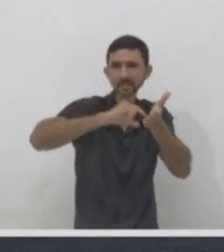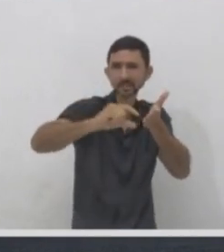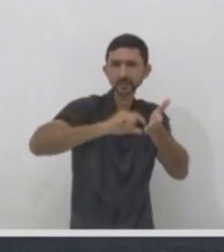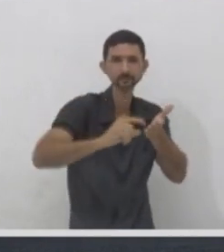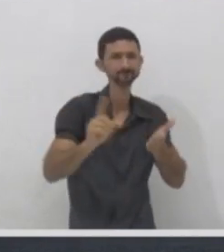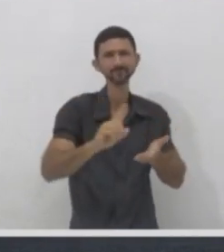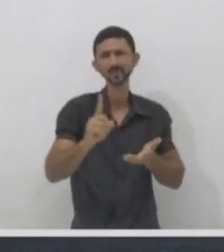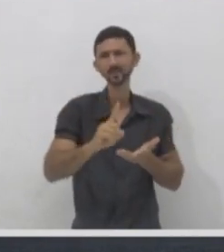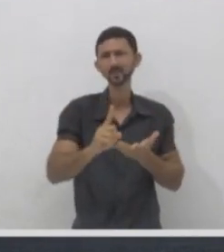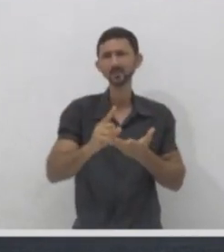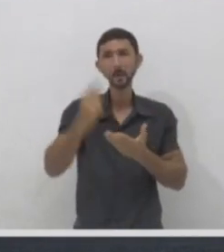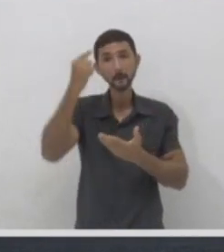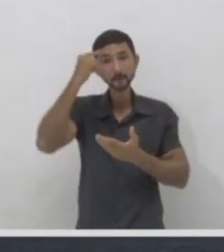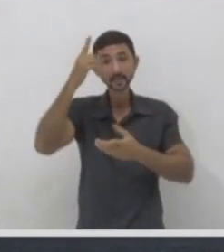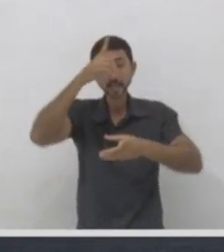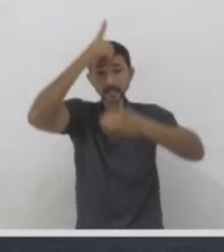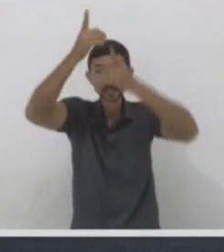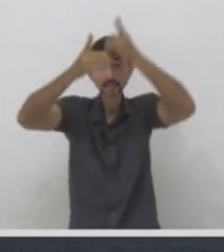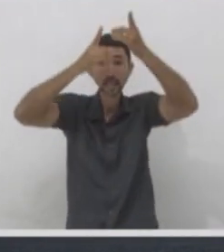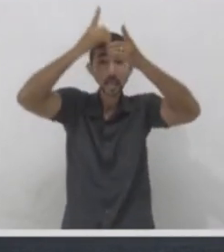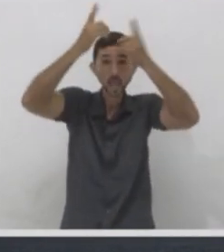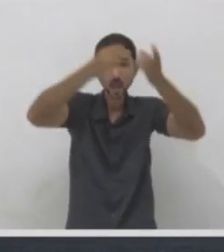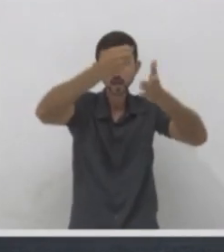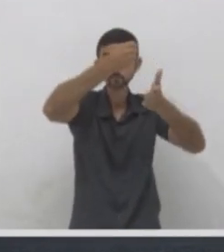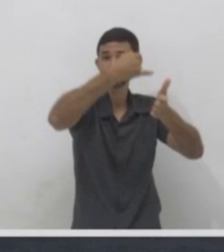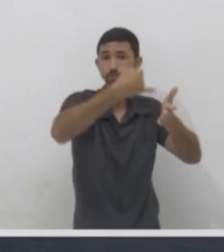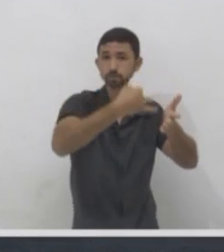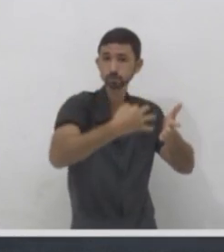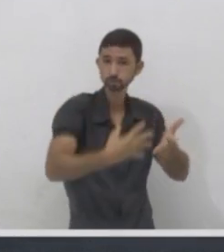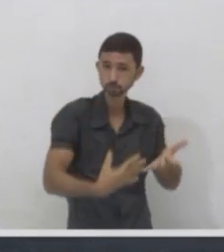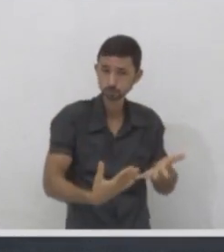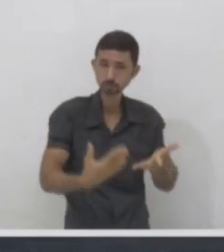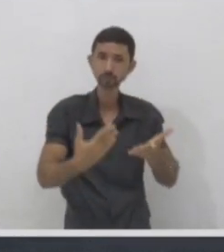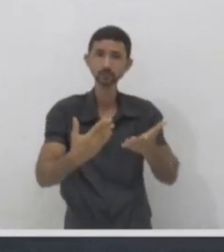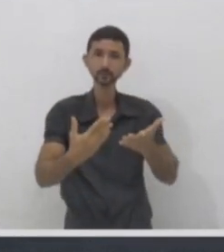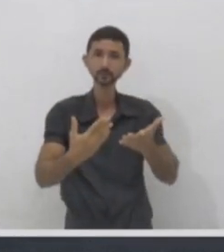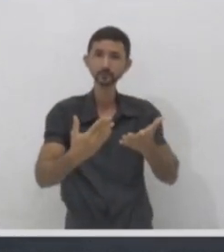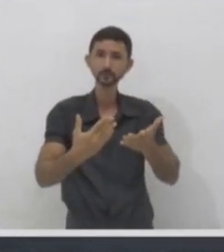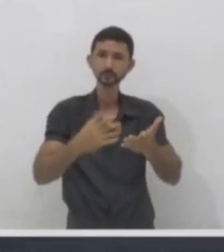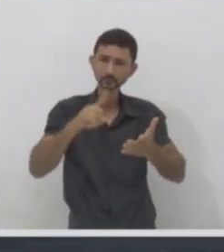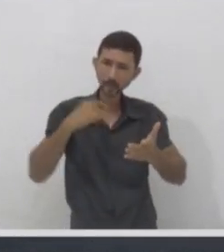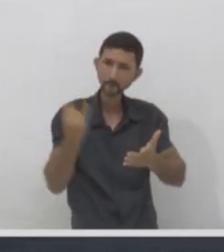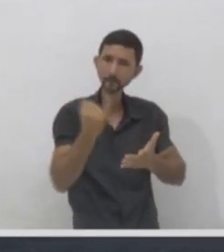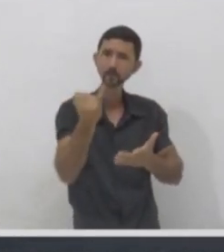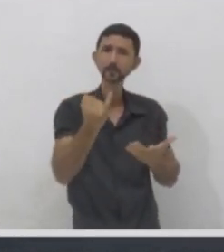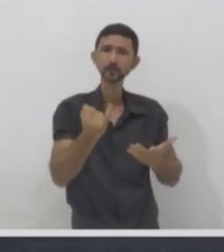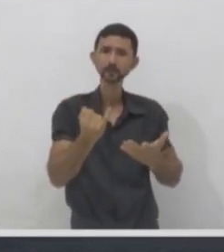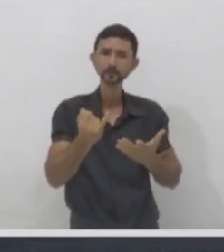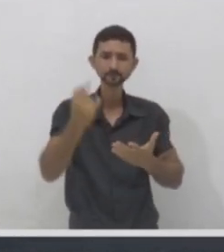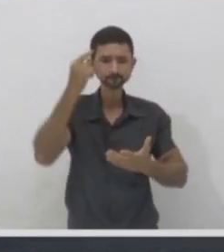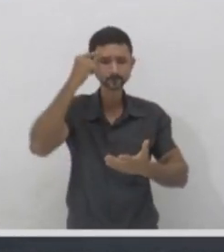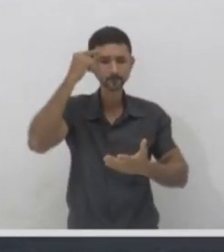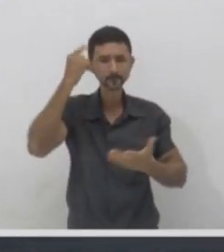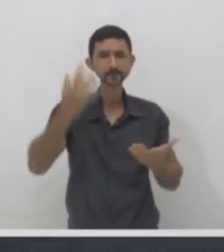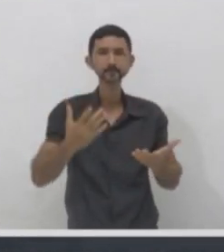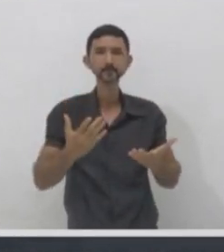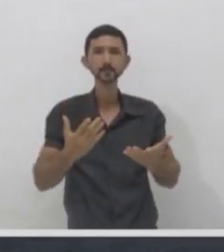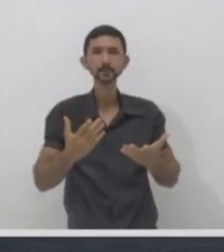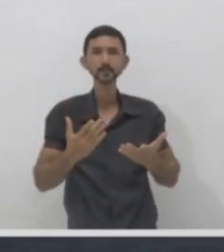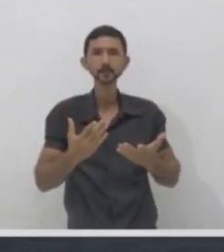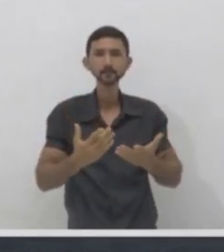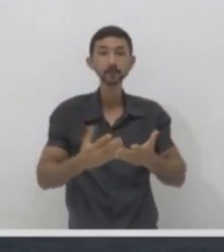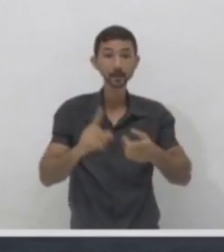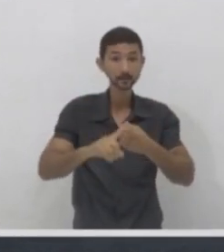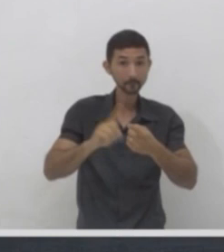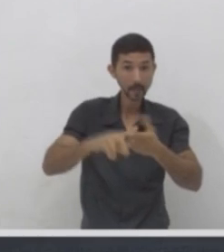pensar na ideia. O que você quer contar, para que contar e para quem. Pensando nisso e